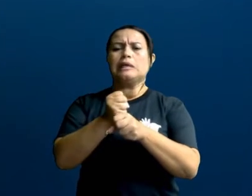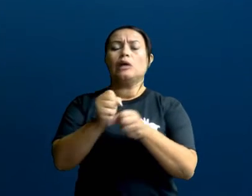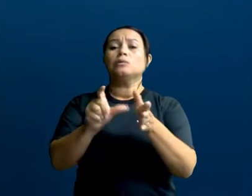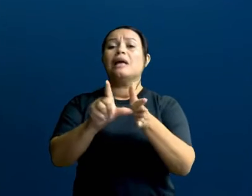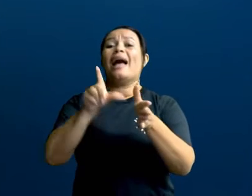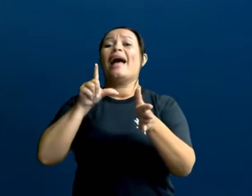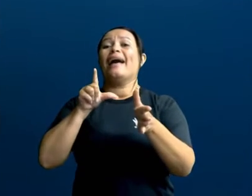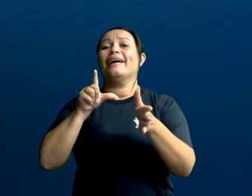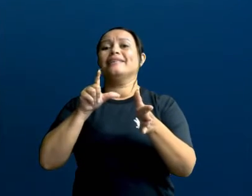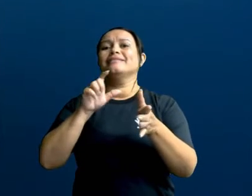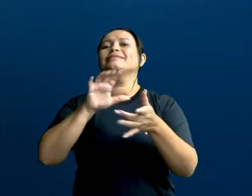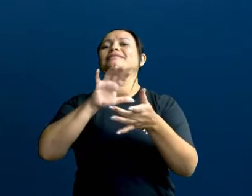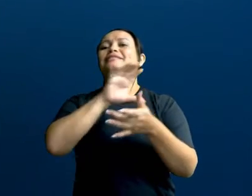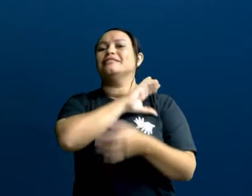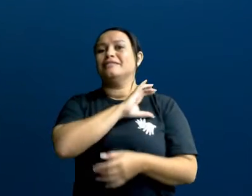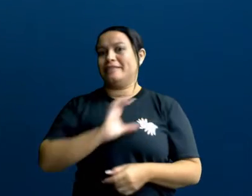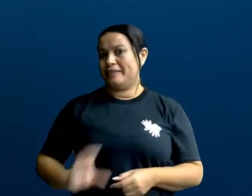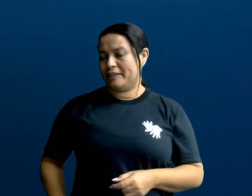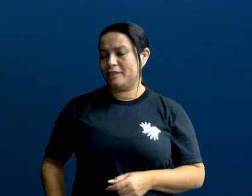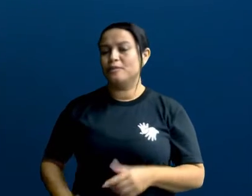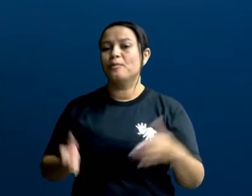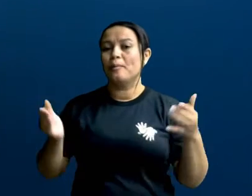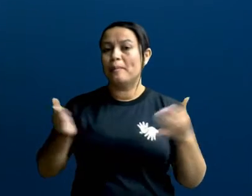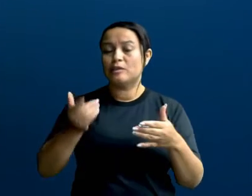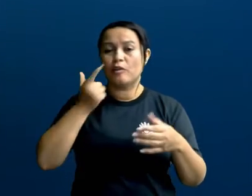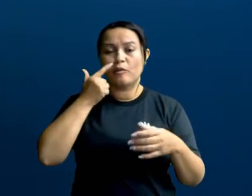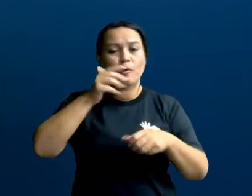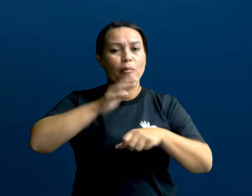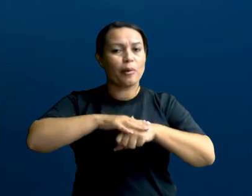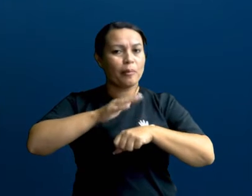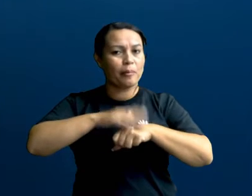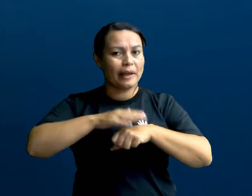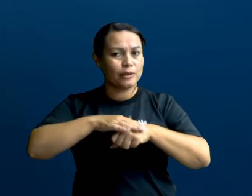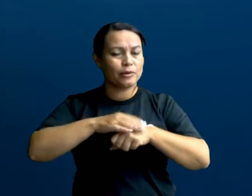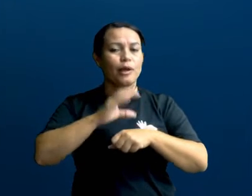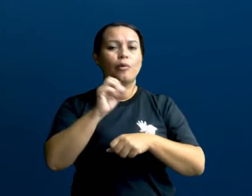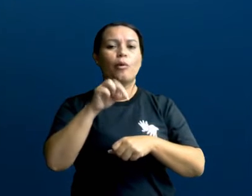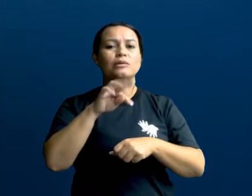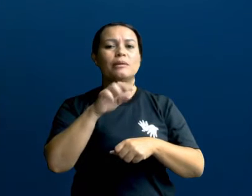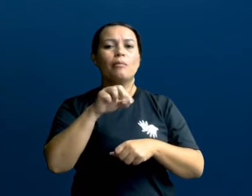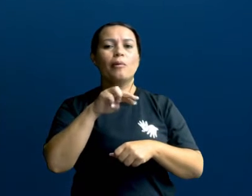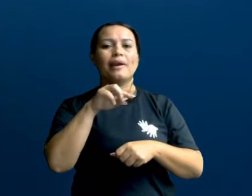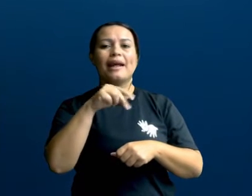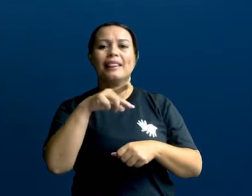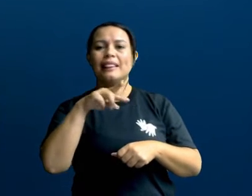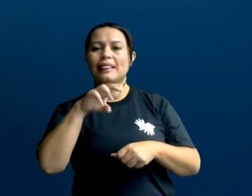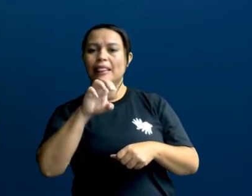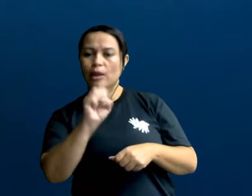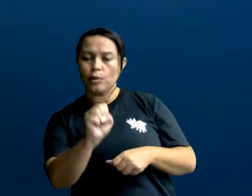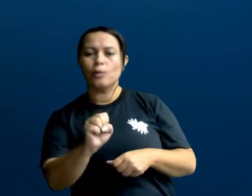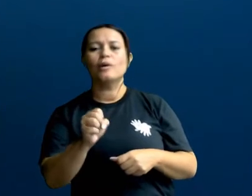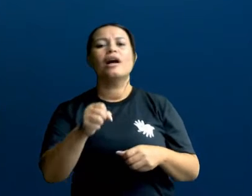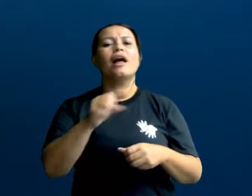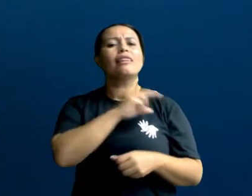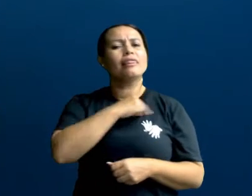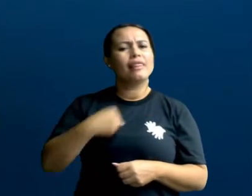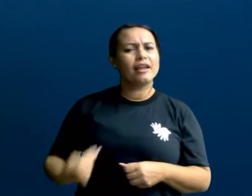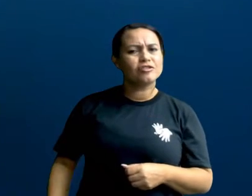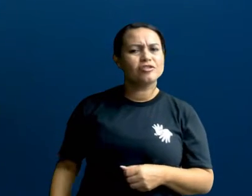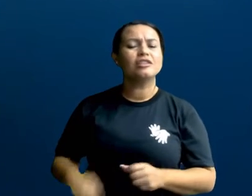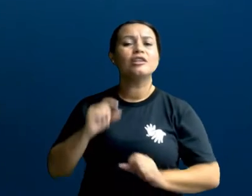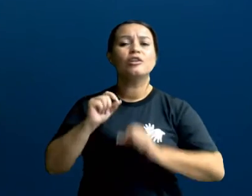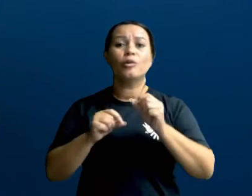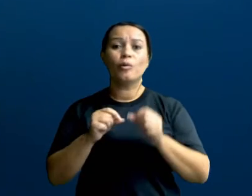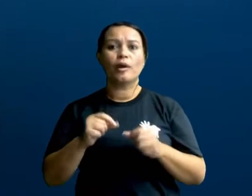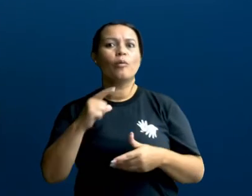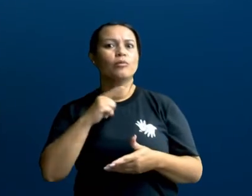nos ater a esse momento, né, contemporâneo da China, com sua ascensão no cenário